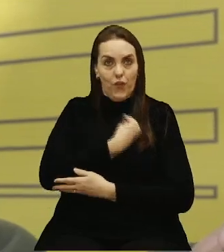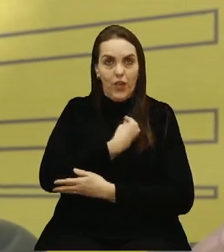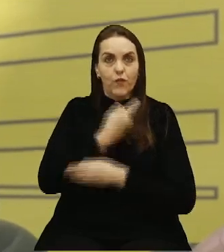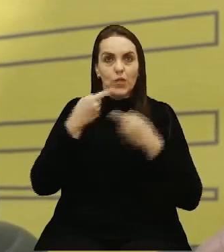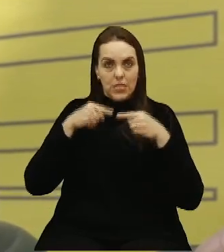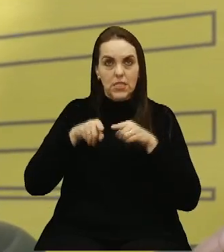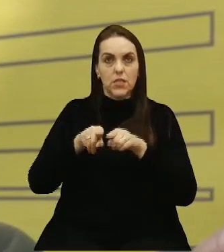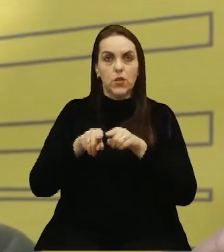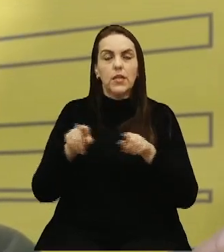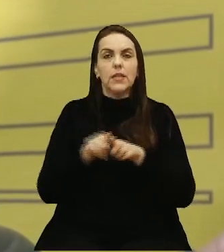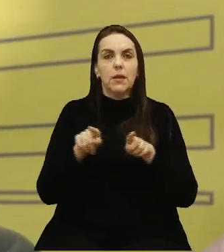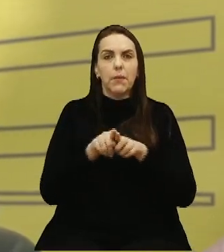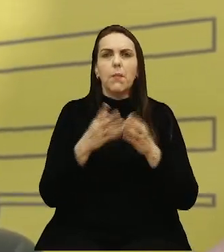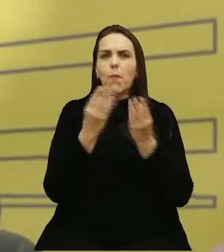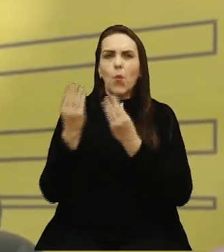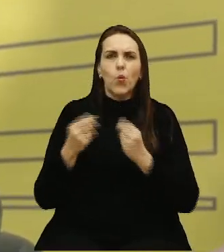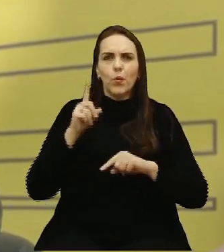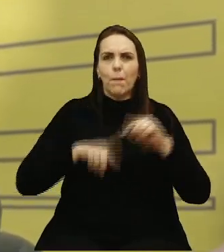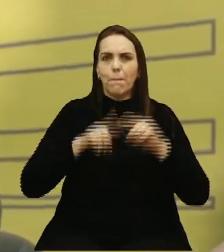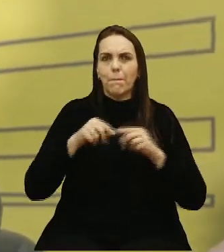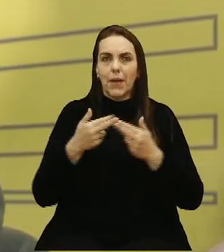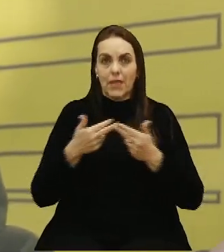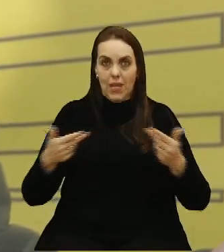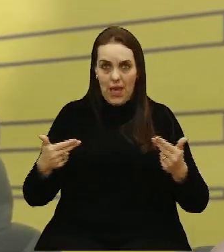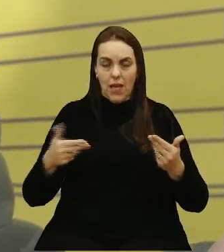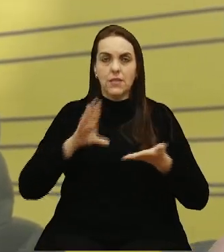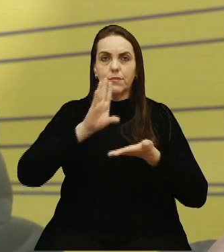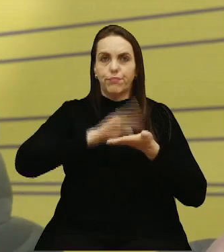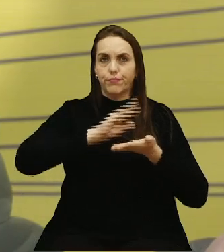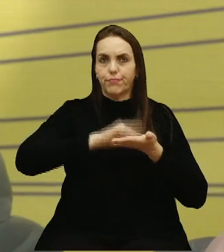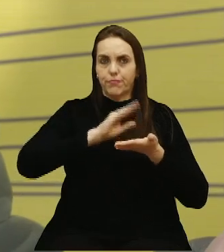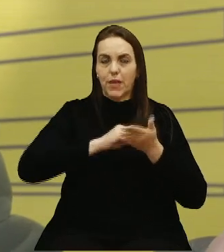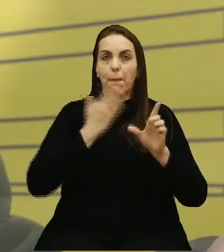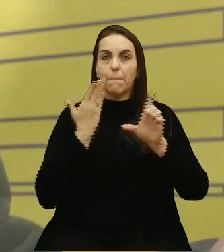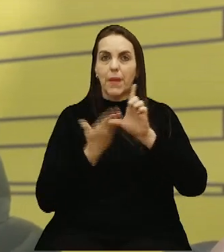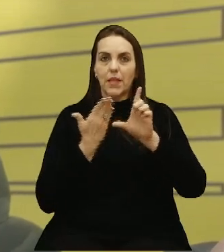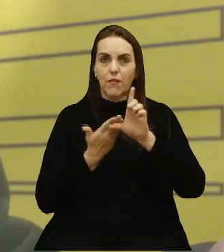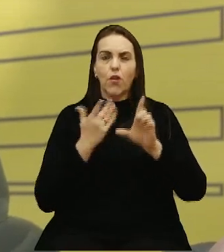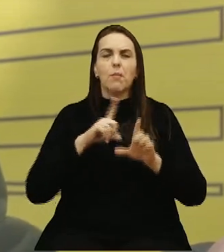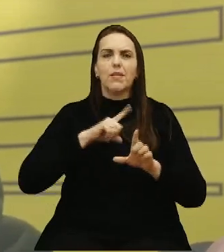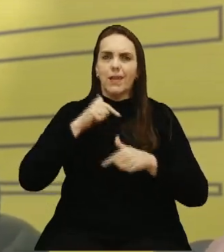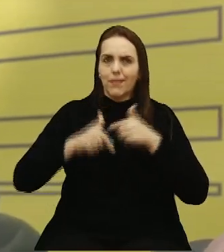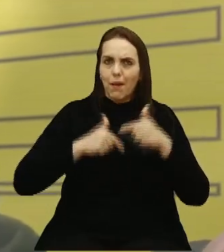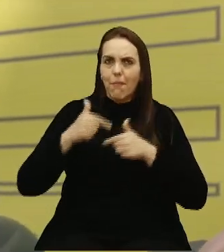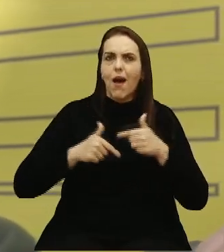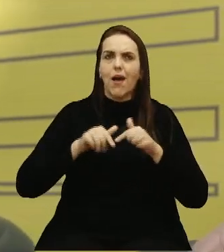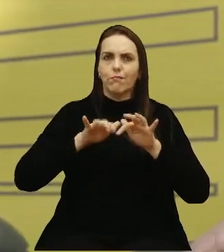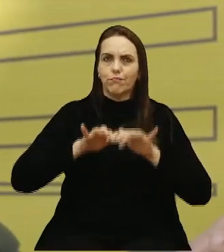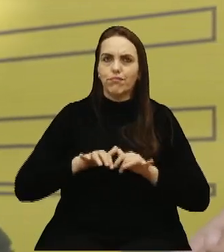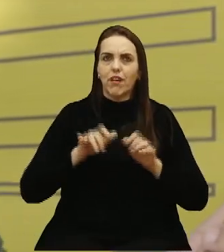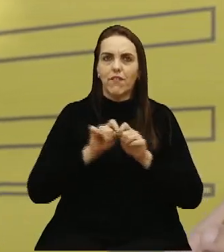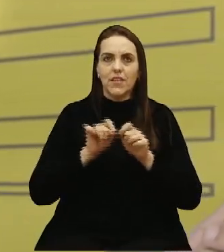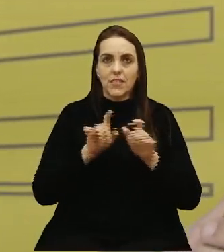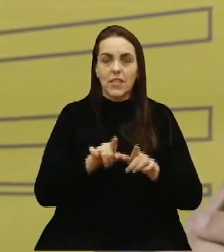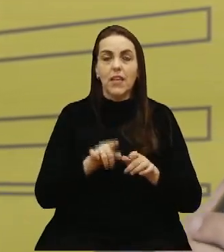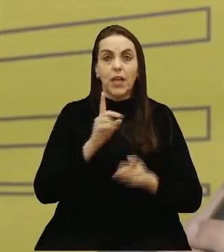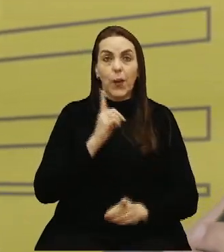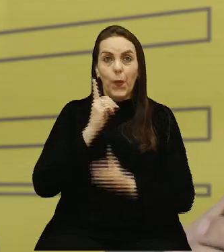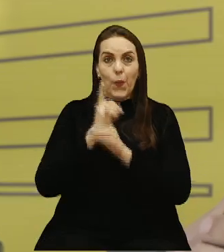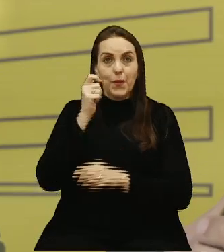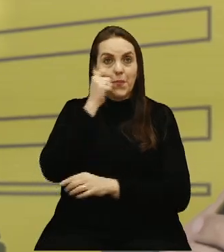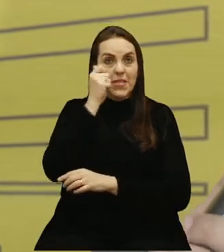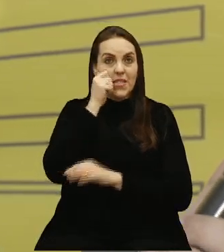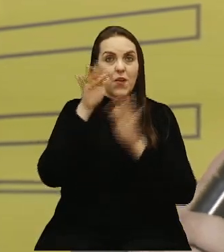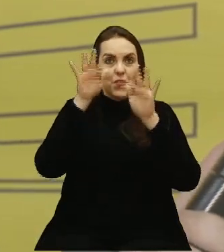síncronas. Também tem muito material que fica nessa nossa plataforma, tem trabalhos para fazer, e a gente teve o primeiro encontro presencial esse fim de